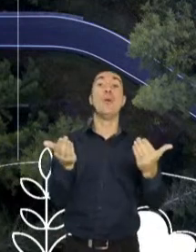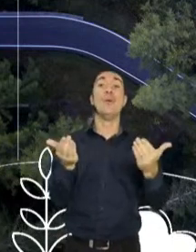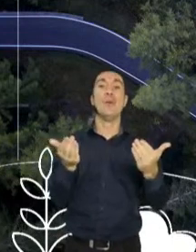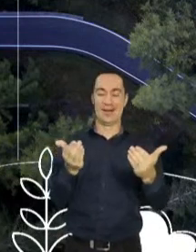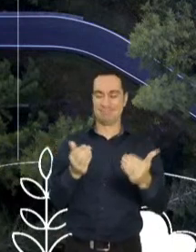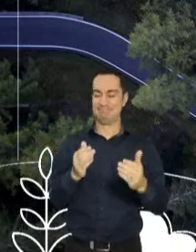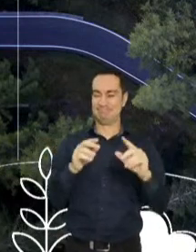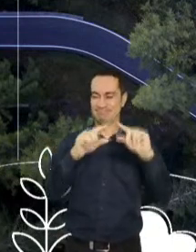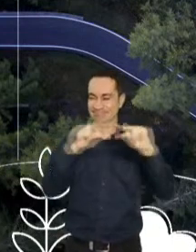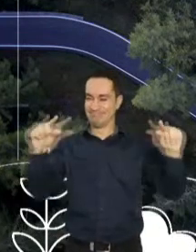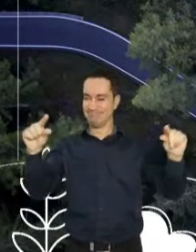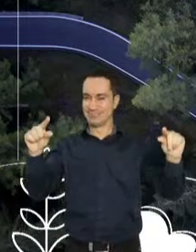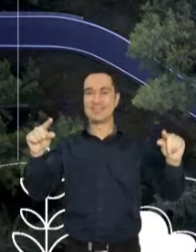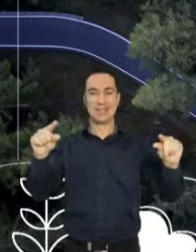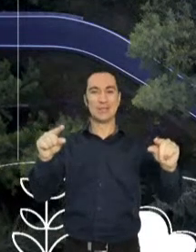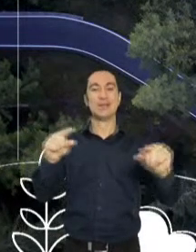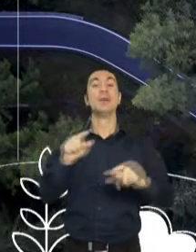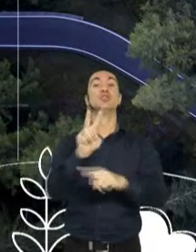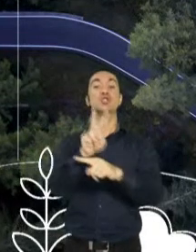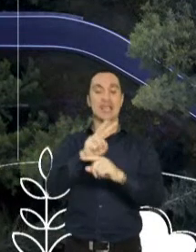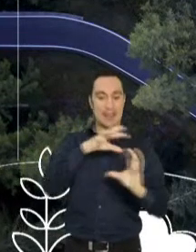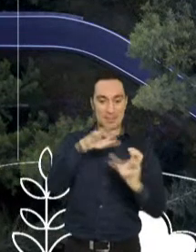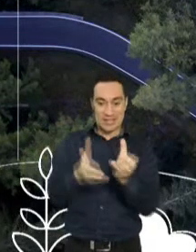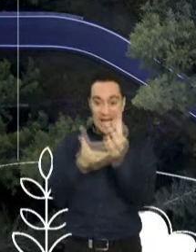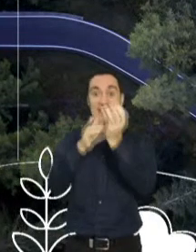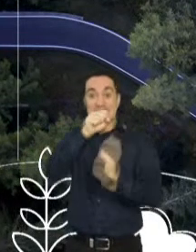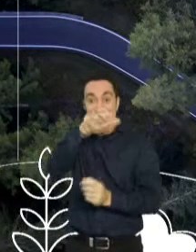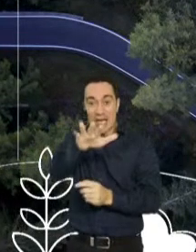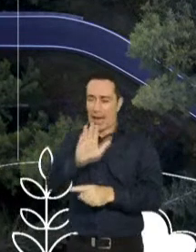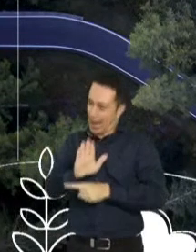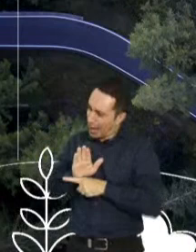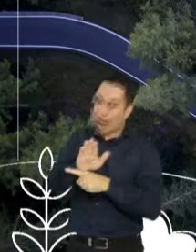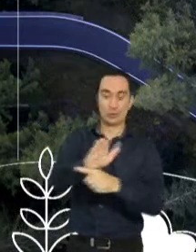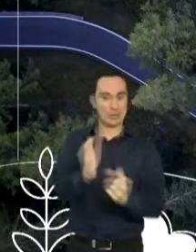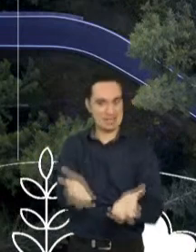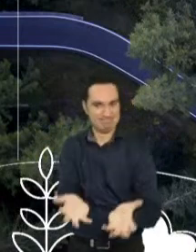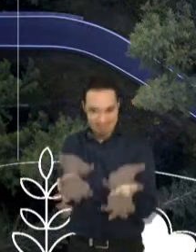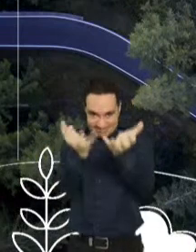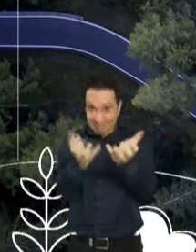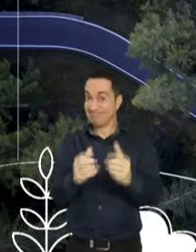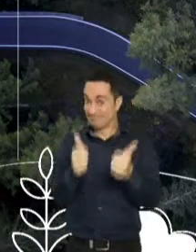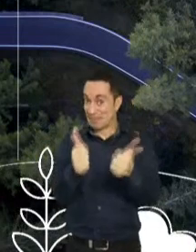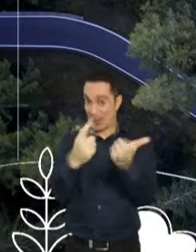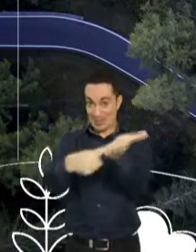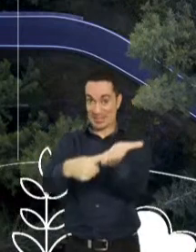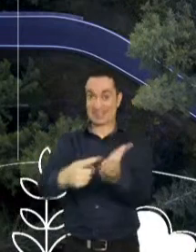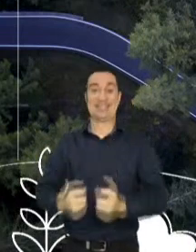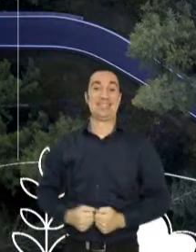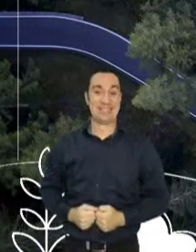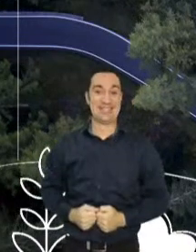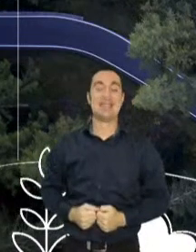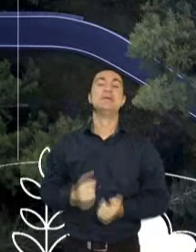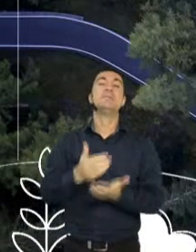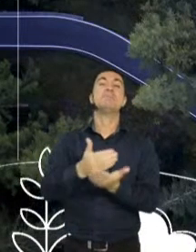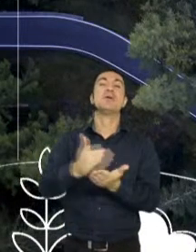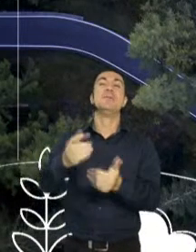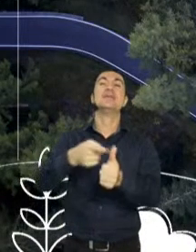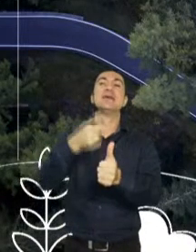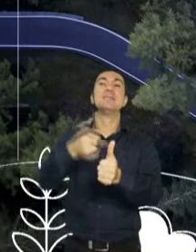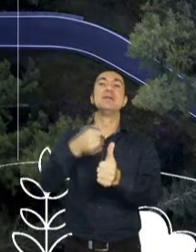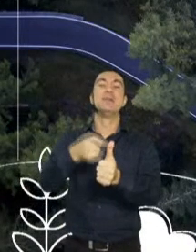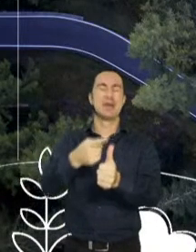usar, Sustainable Talks Scania. Ajuda a gente a impor essa agenda, pode ser? E para